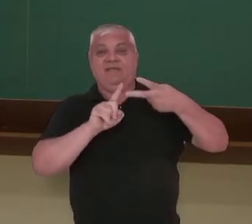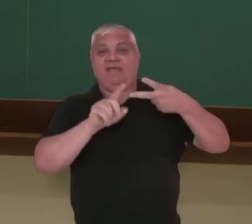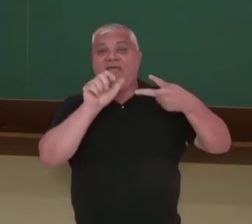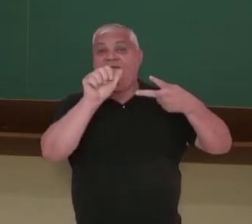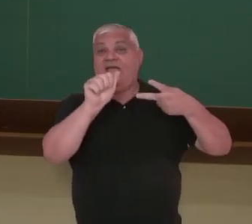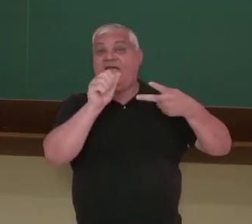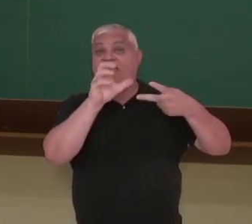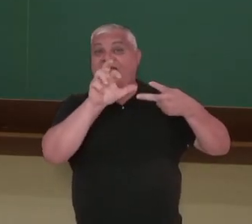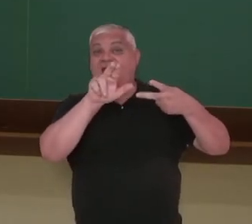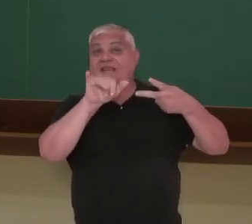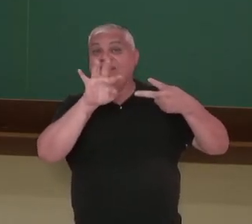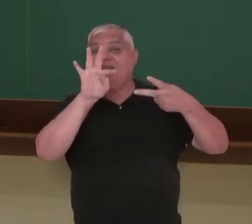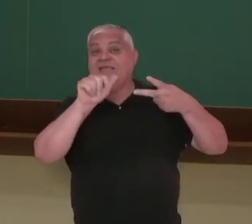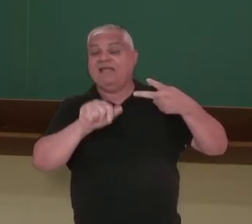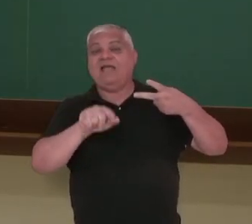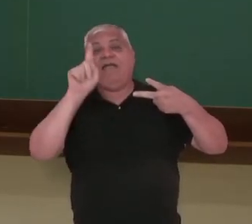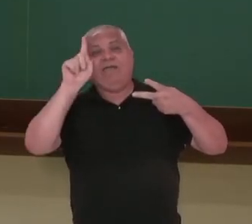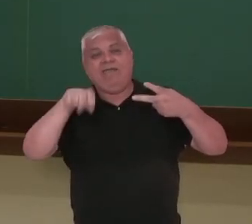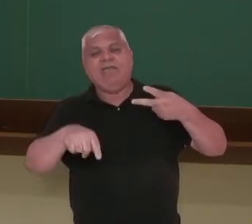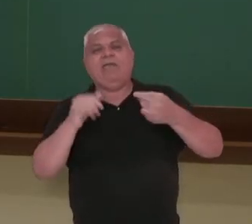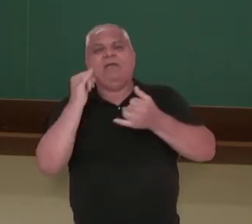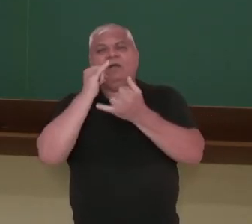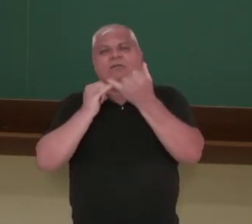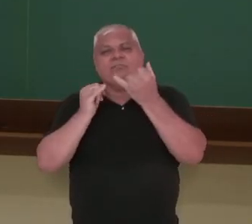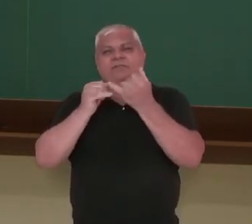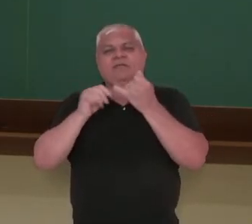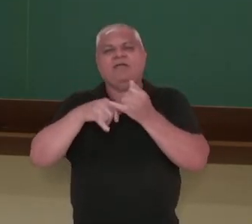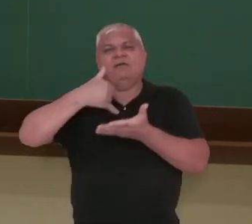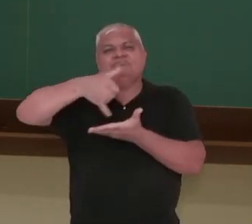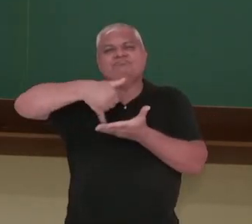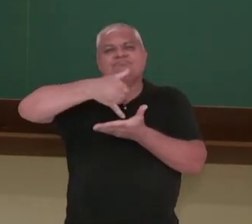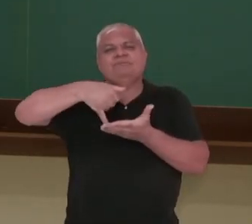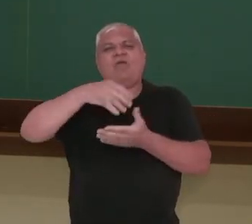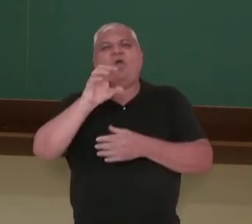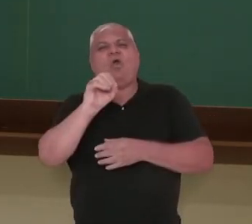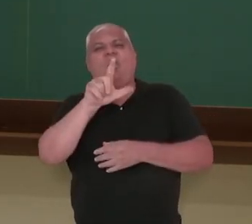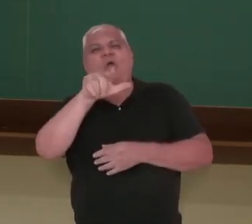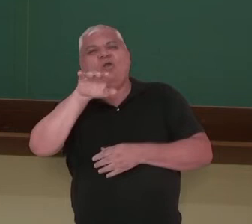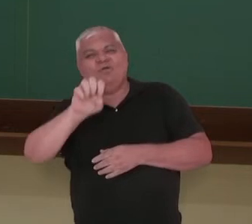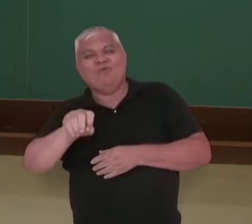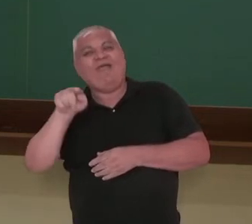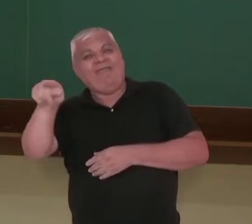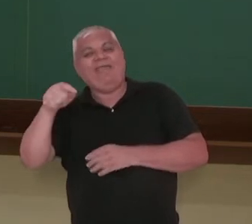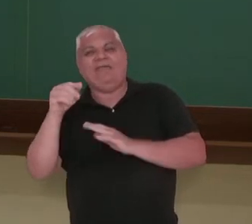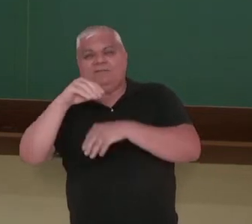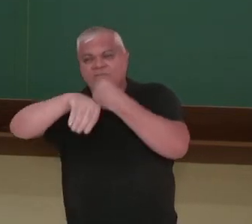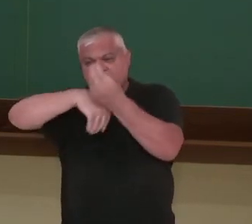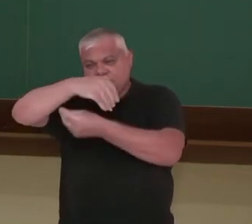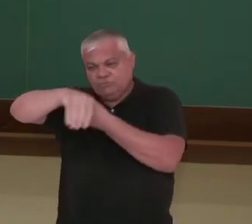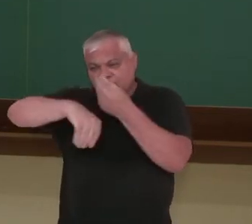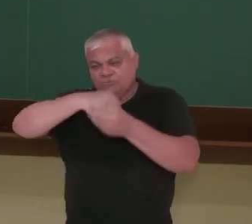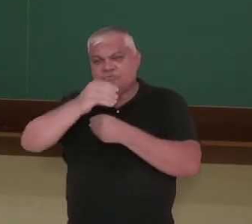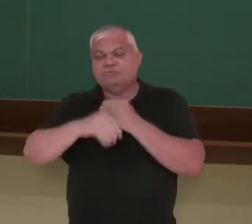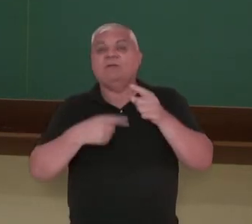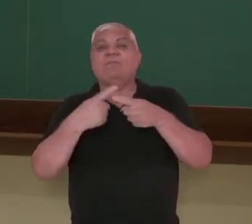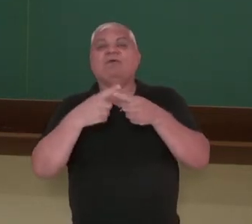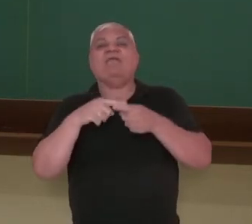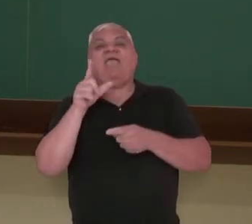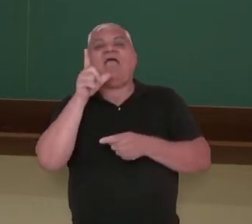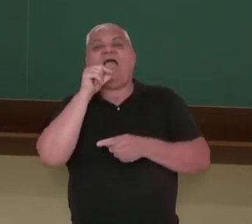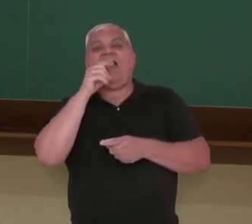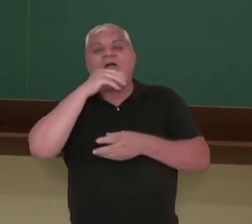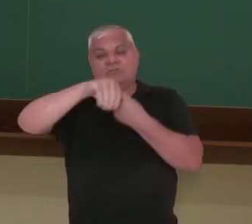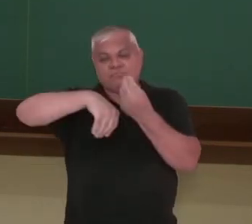é uma tinta que ela imita muito a tinta a óleo. Ela é uma invenção muito moderna. E ela foi para substituir o óleo porque ela é a base de água, então ela tem